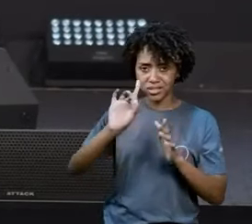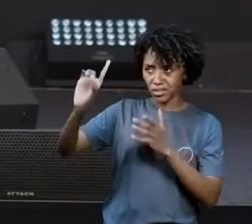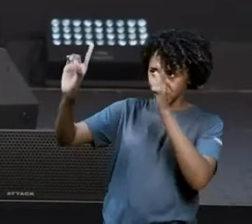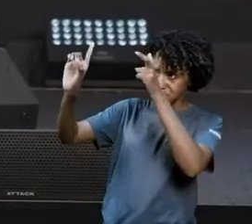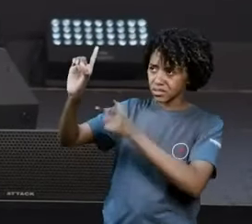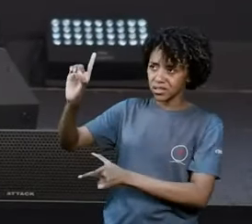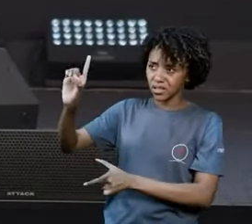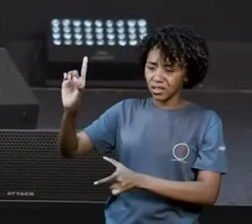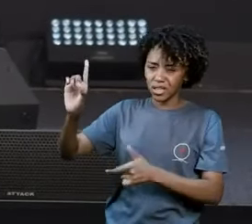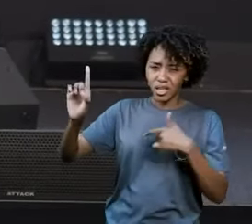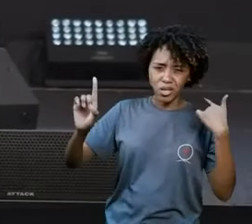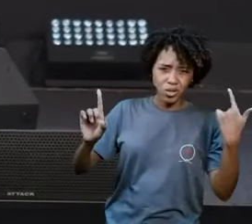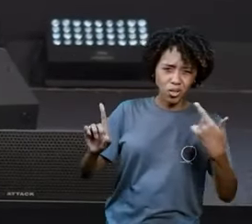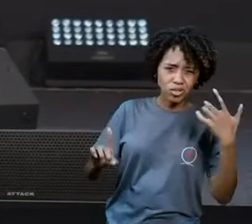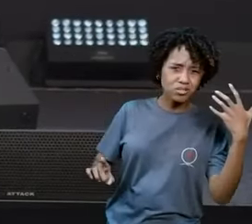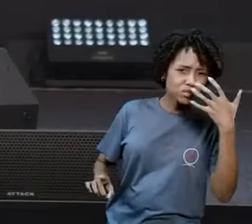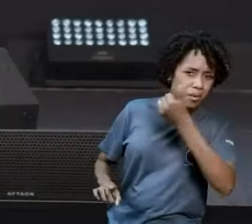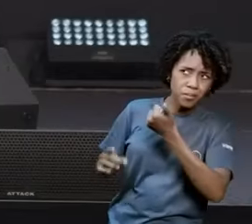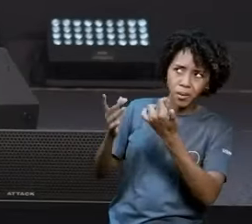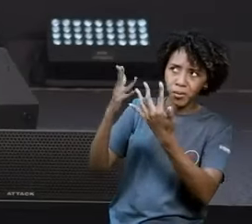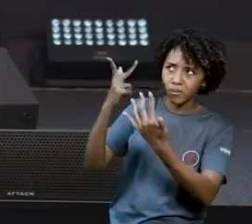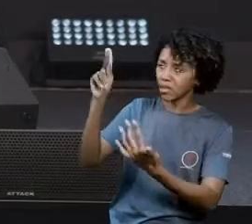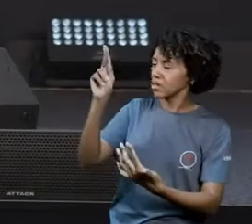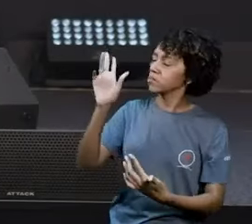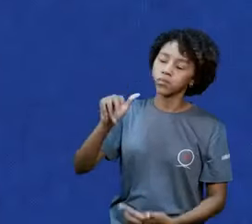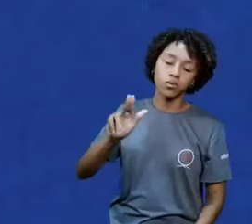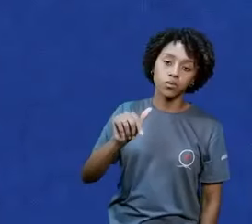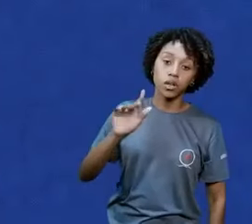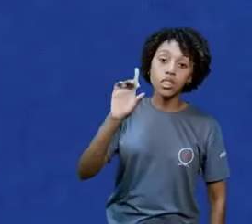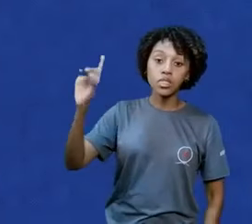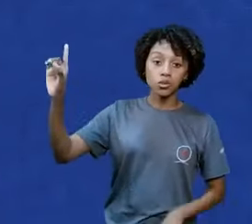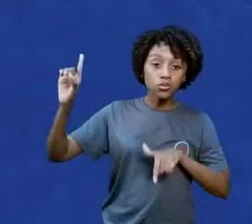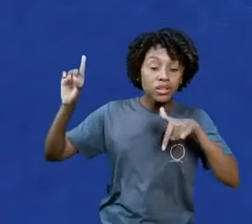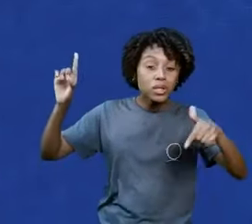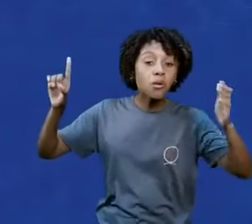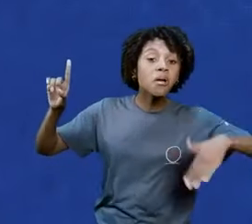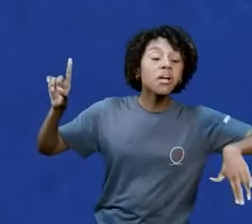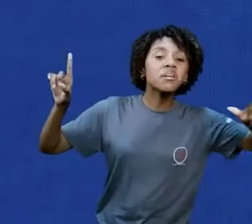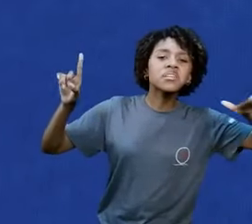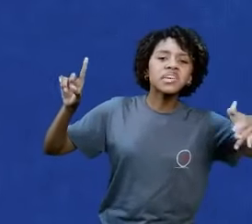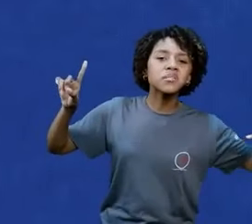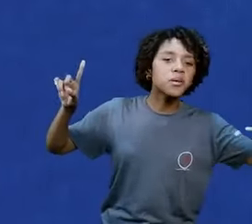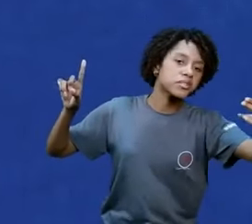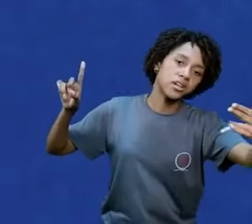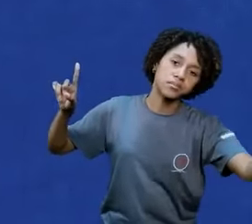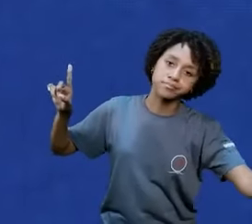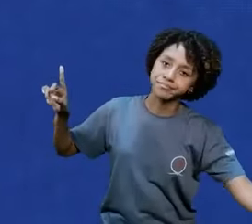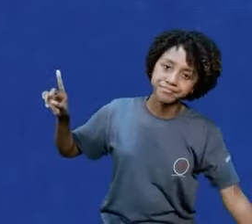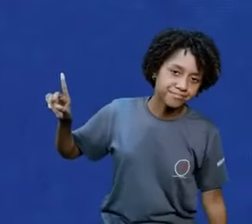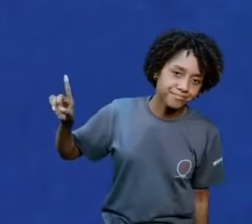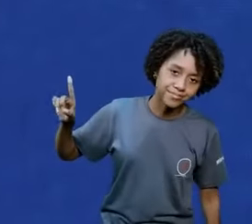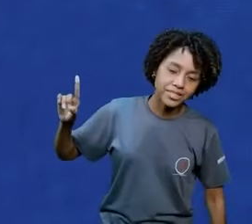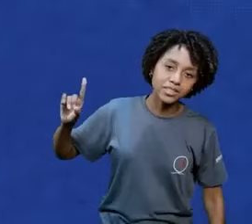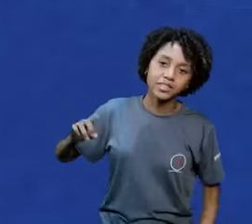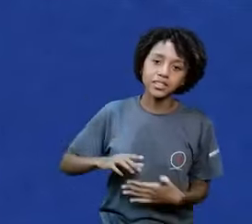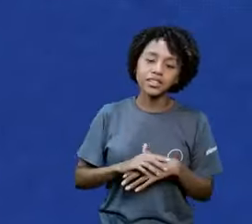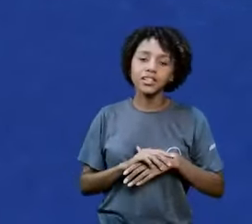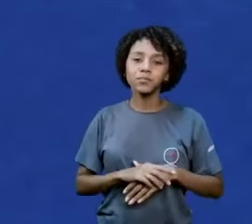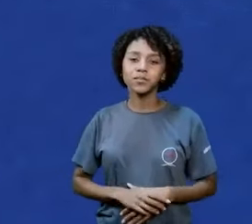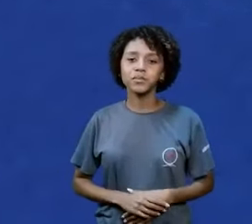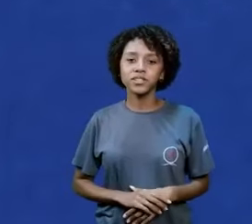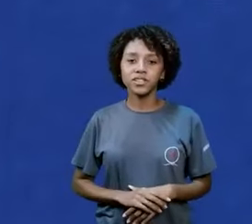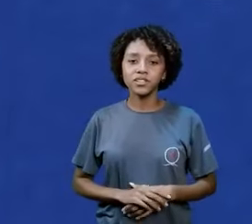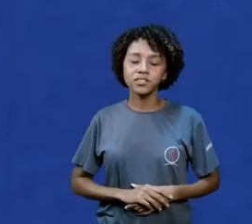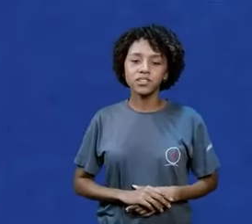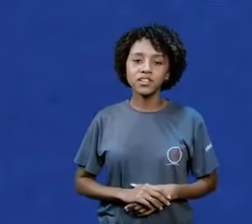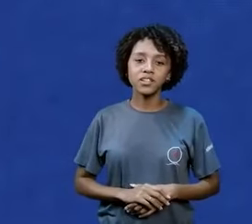escapar das minhas mãos operando eu quem impedirá quem é